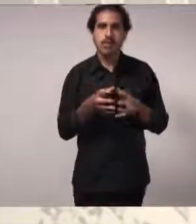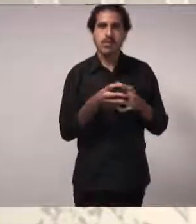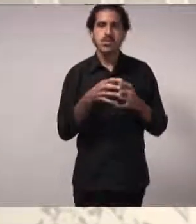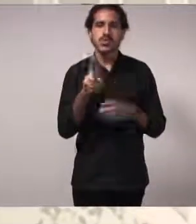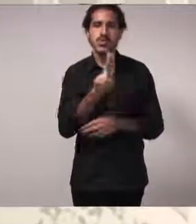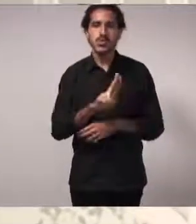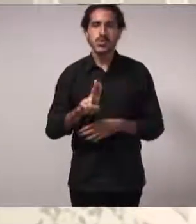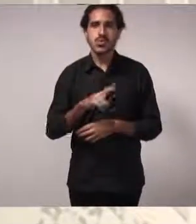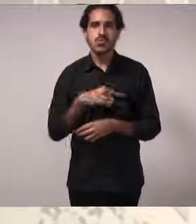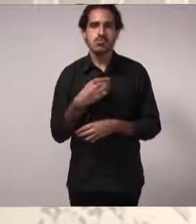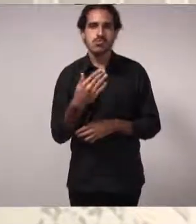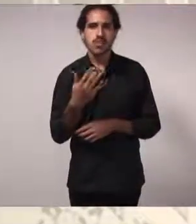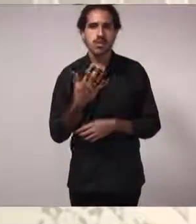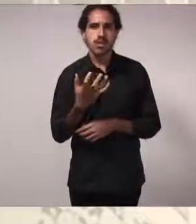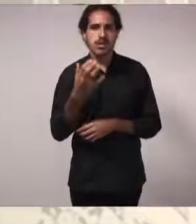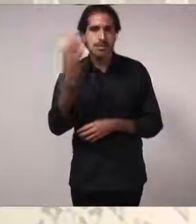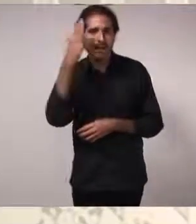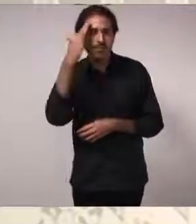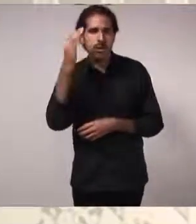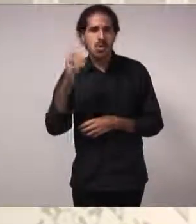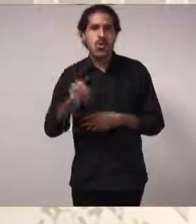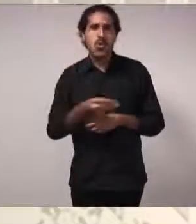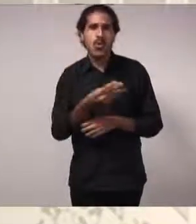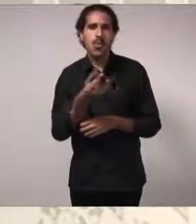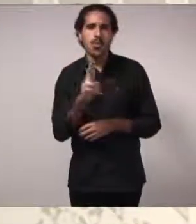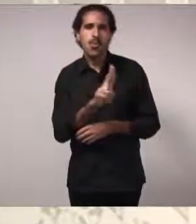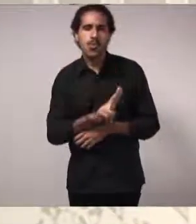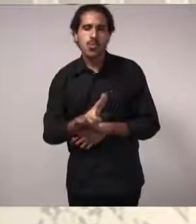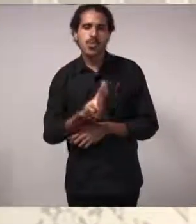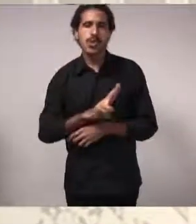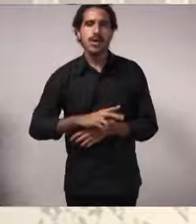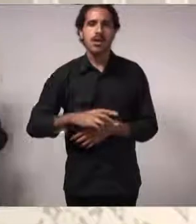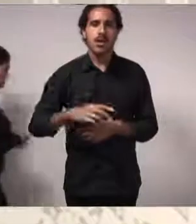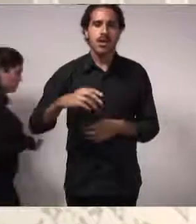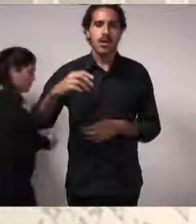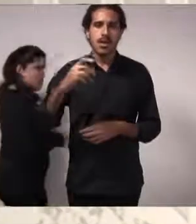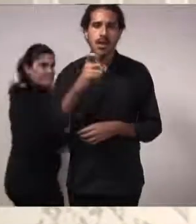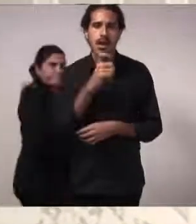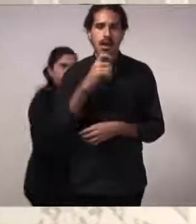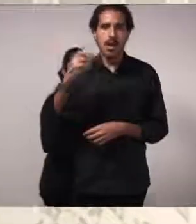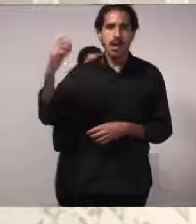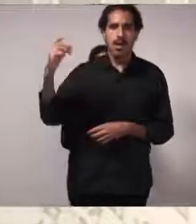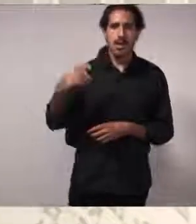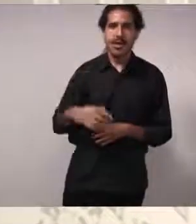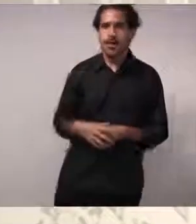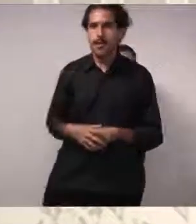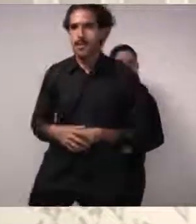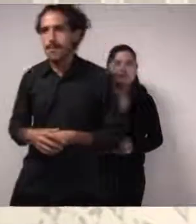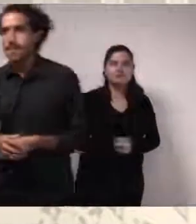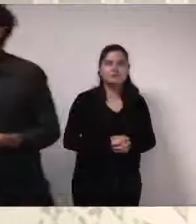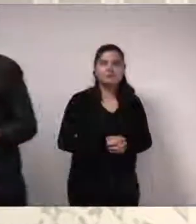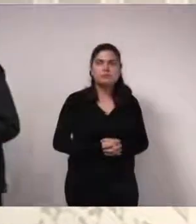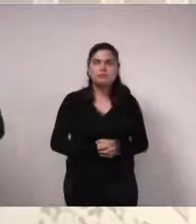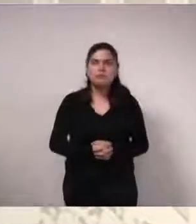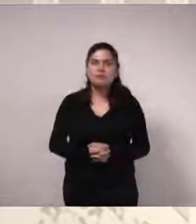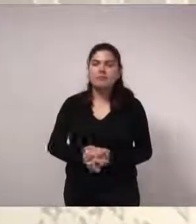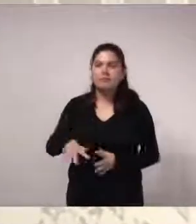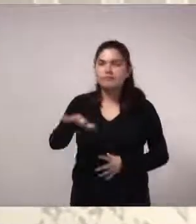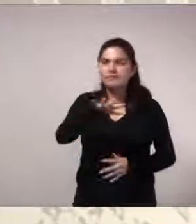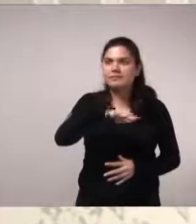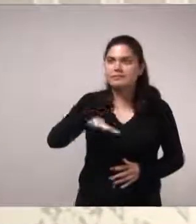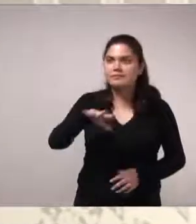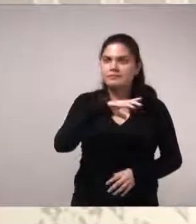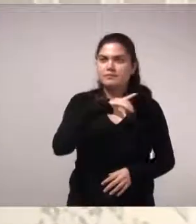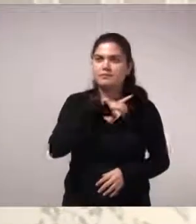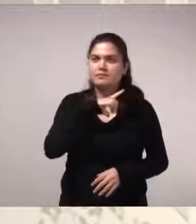queria saber quanto que a gente consumia em ar-condicionado, em jardins, com os lavadores, áreas concedidas, o uso geral da